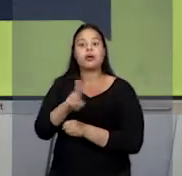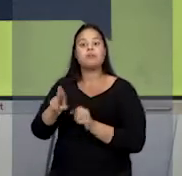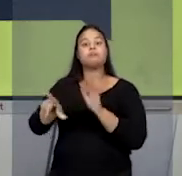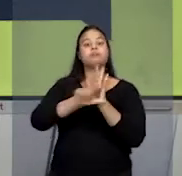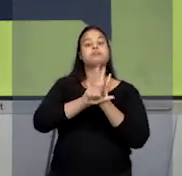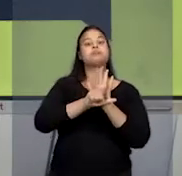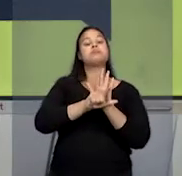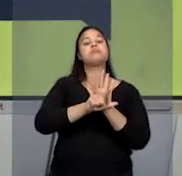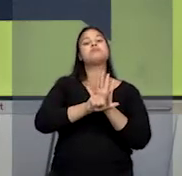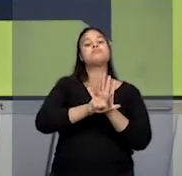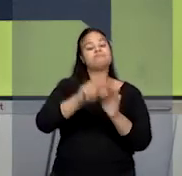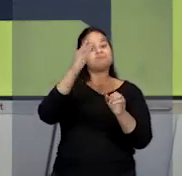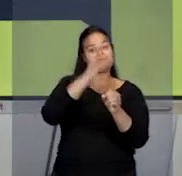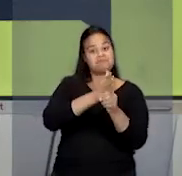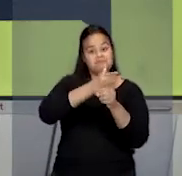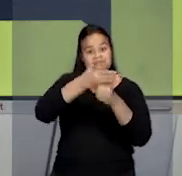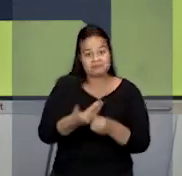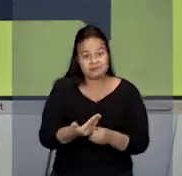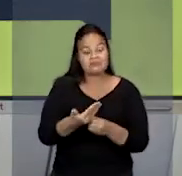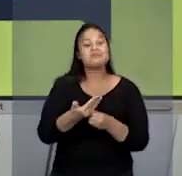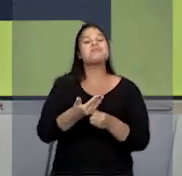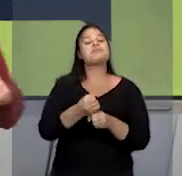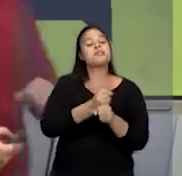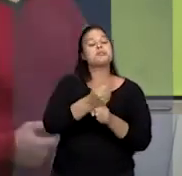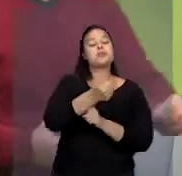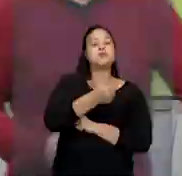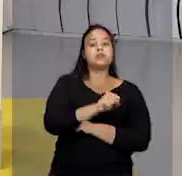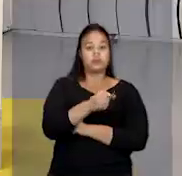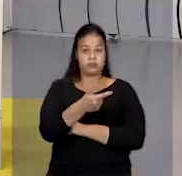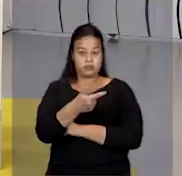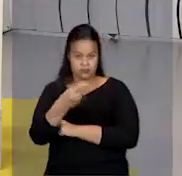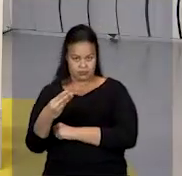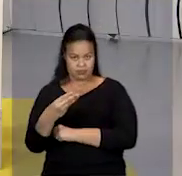Constituição da Mandioca de 1823.